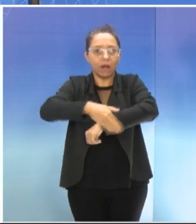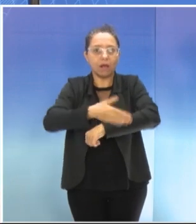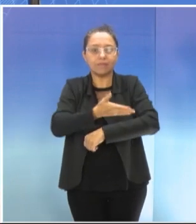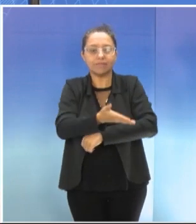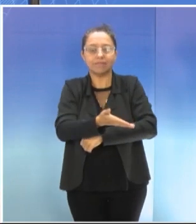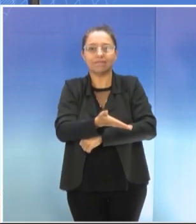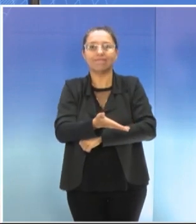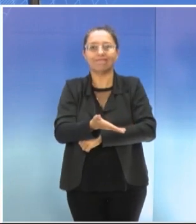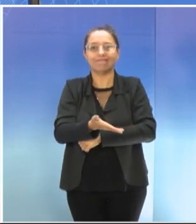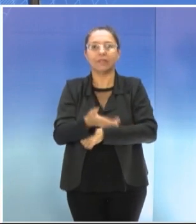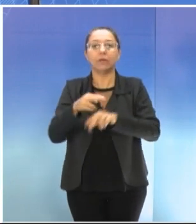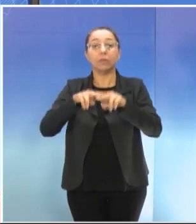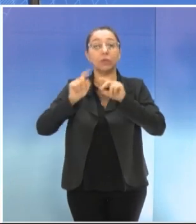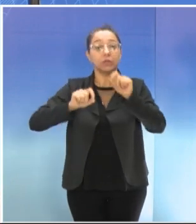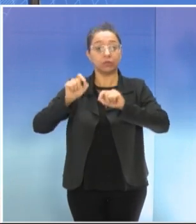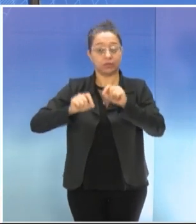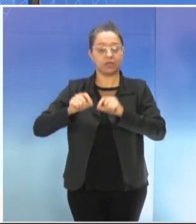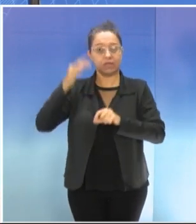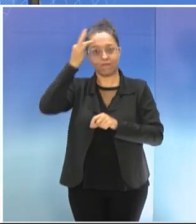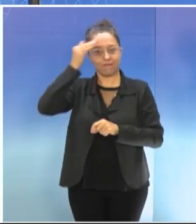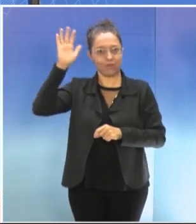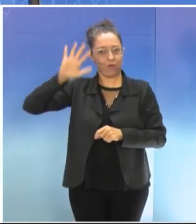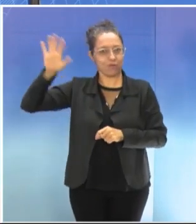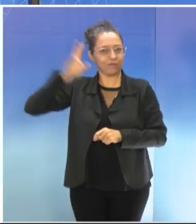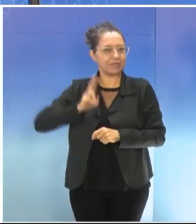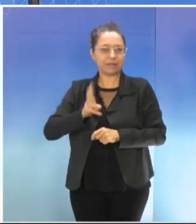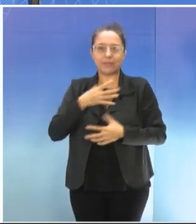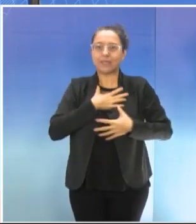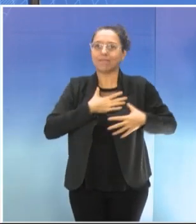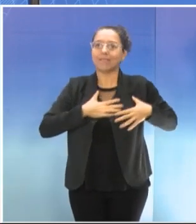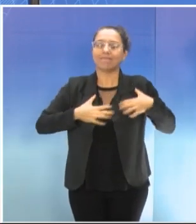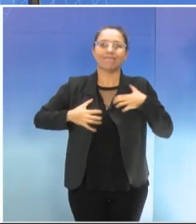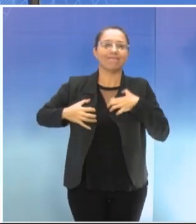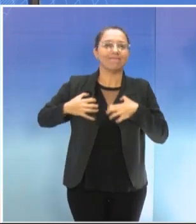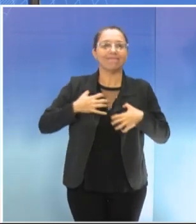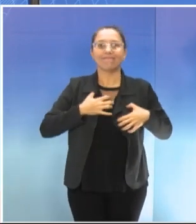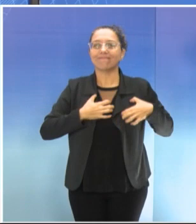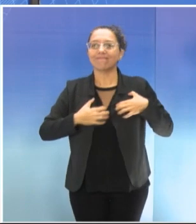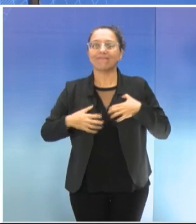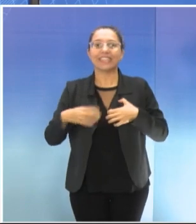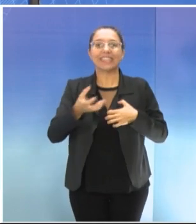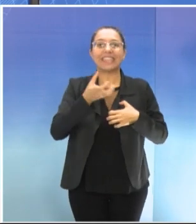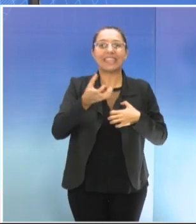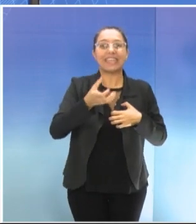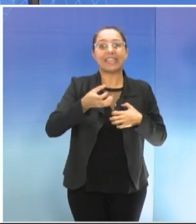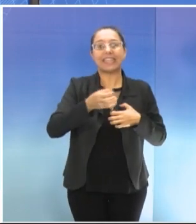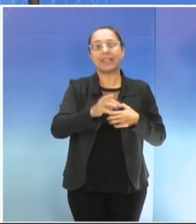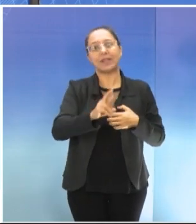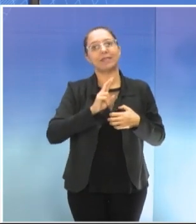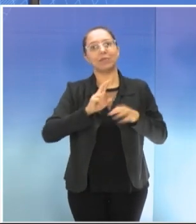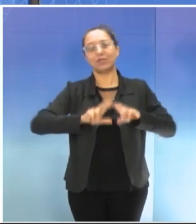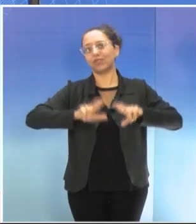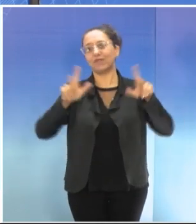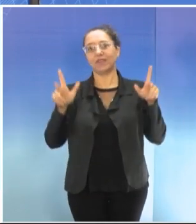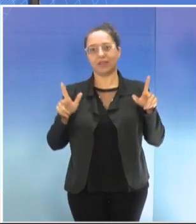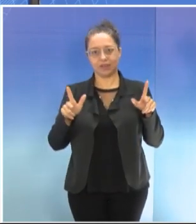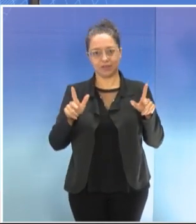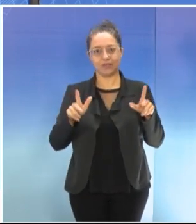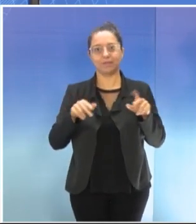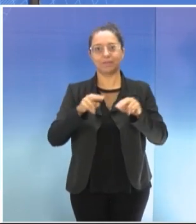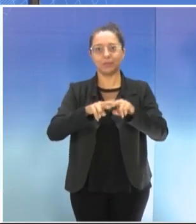rua? Então, o filósofo tem sempre essa inquietude, ele está sempre buscando e querendo